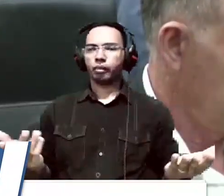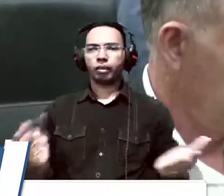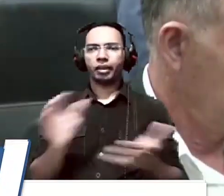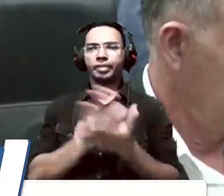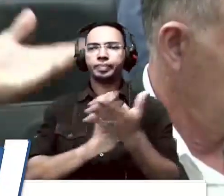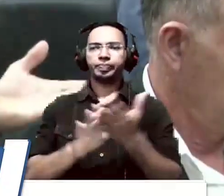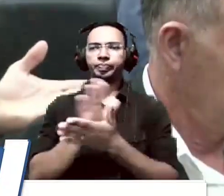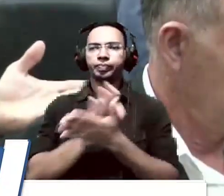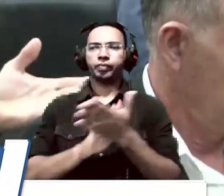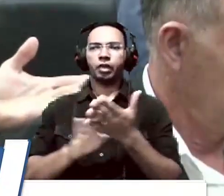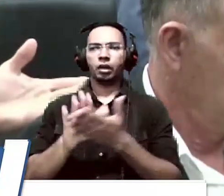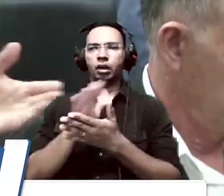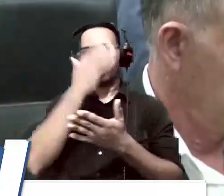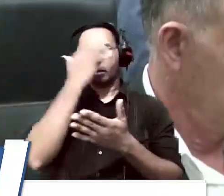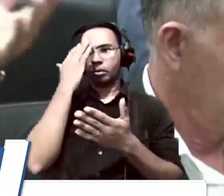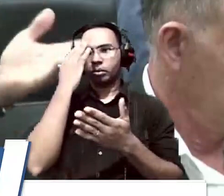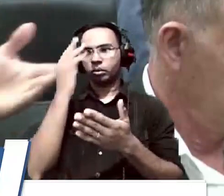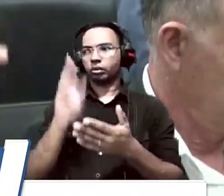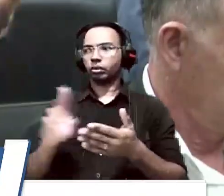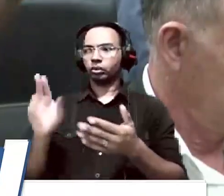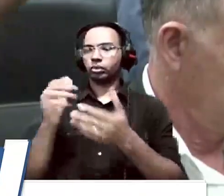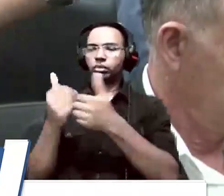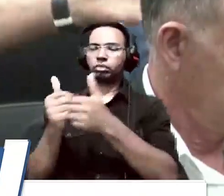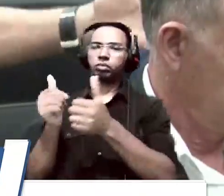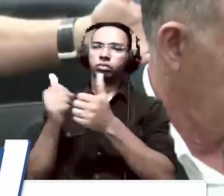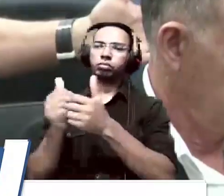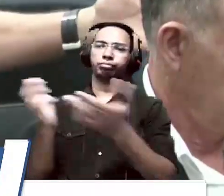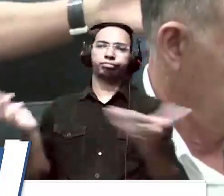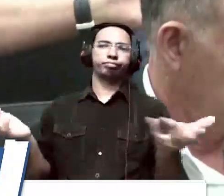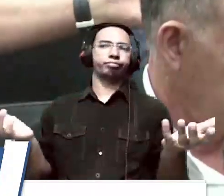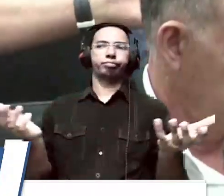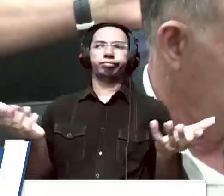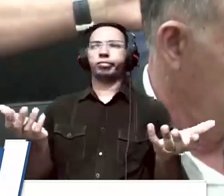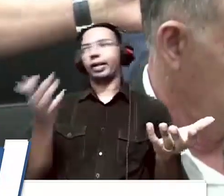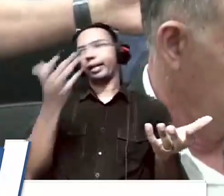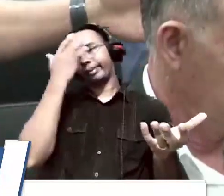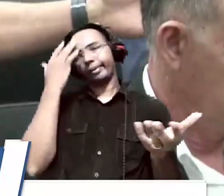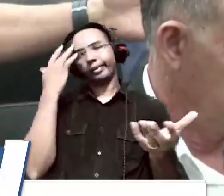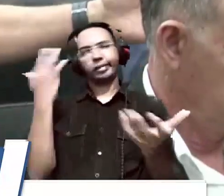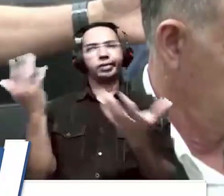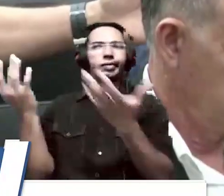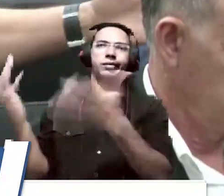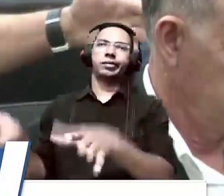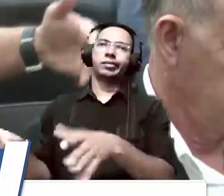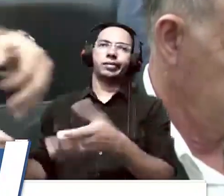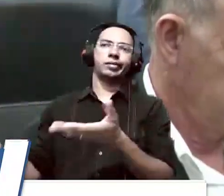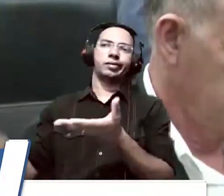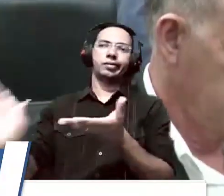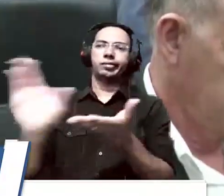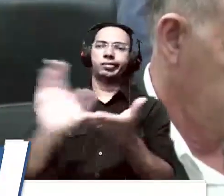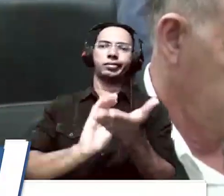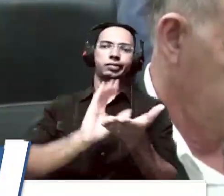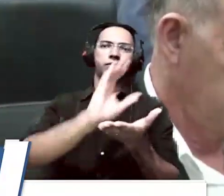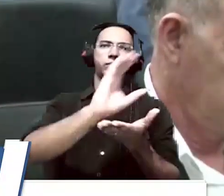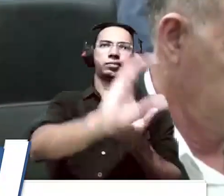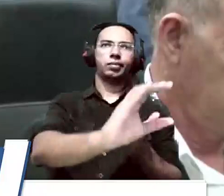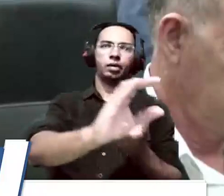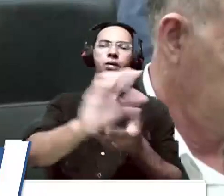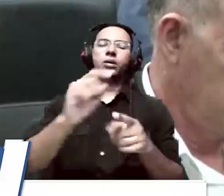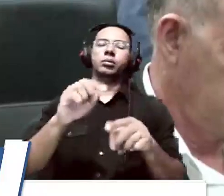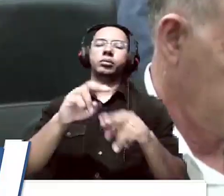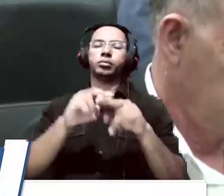para que se use os ônibus, aí ninguém vai querer investir nessa questão. Então, a culpa é